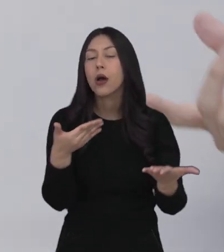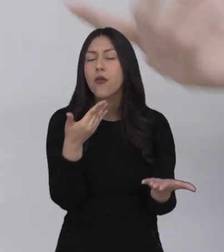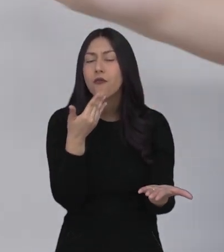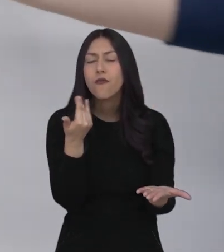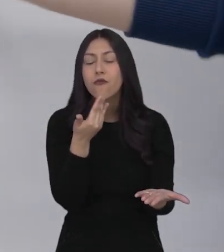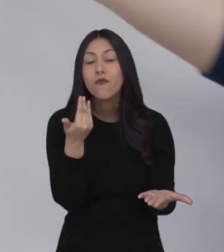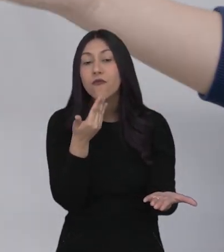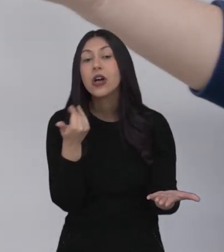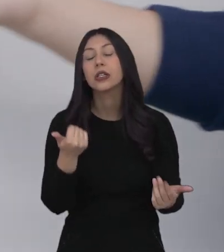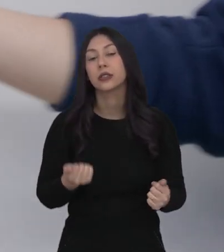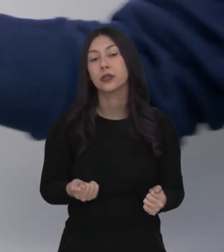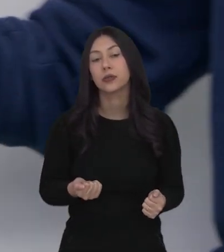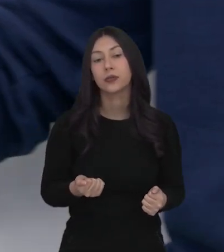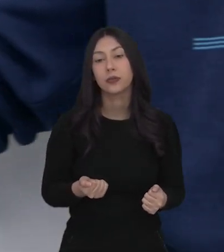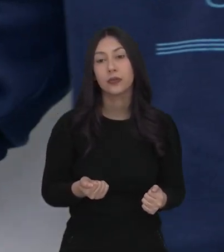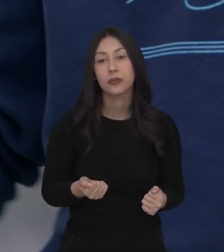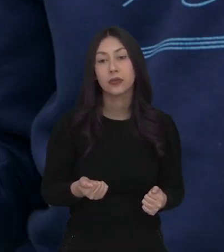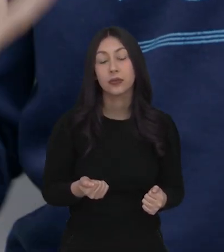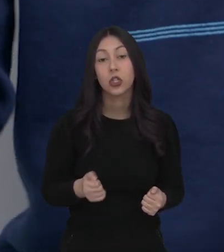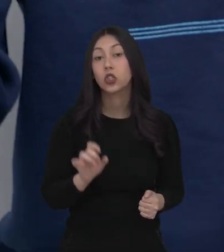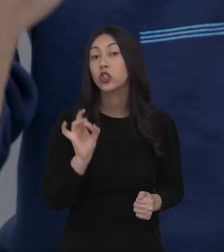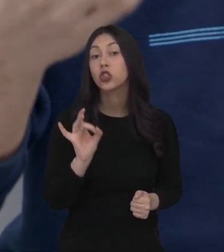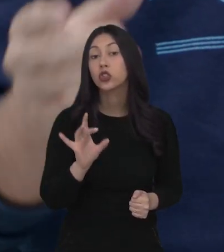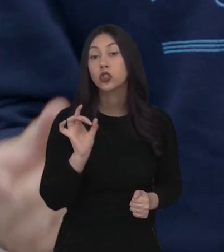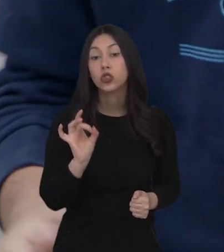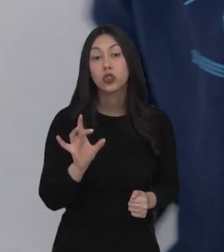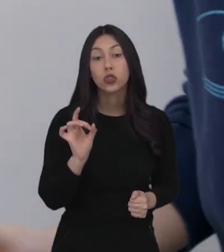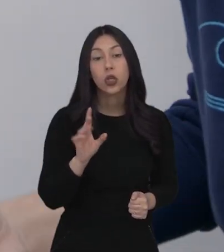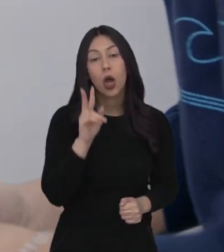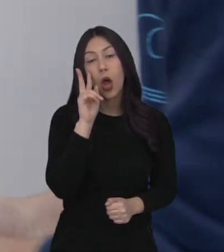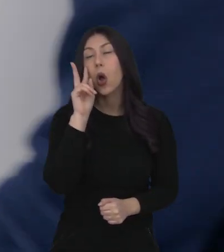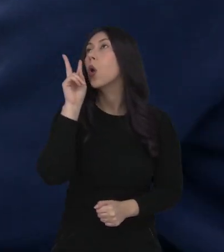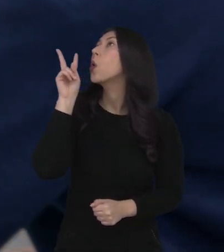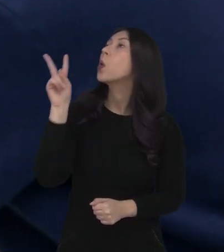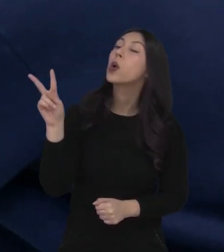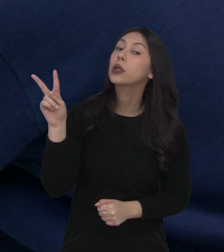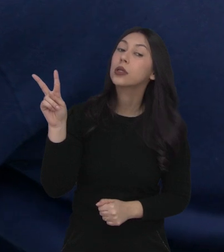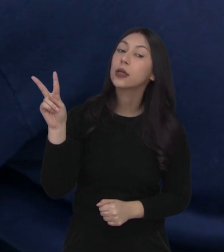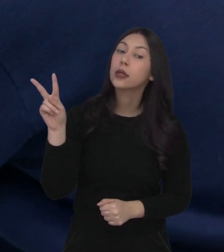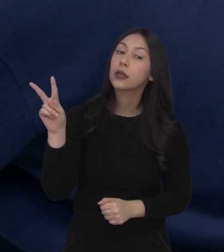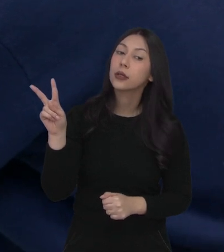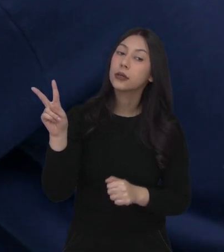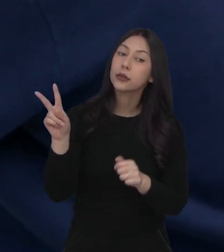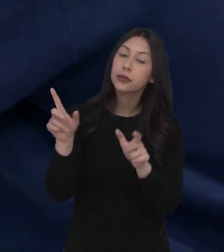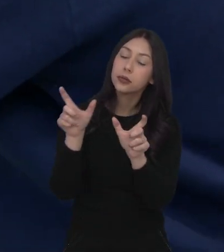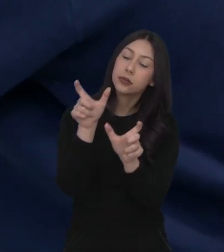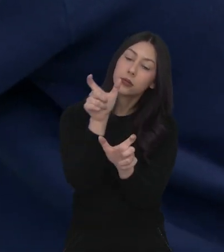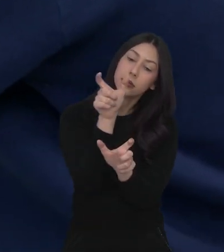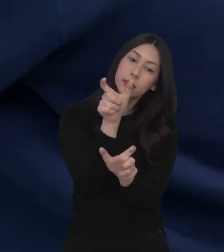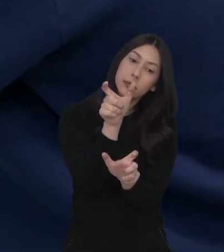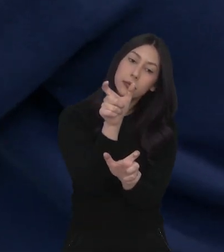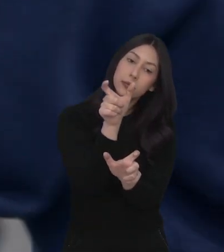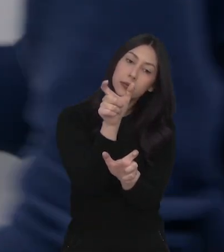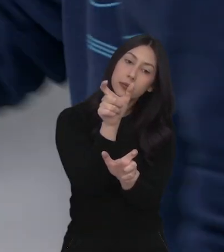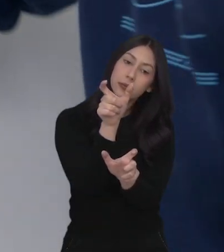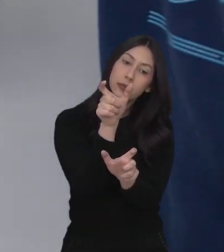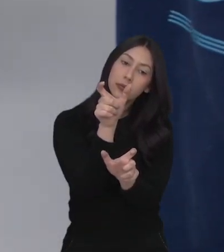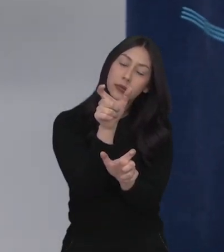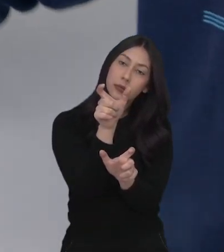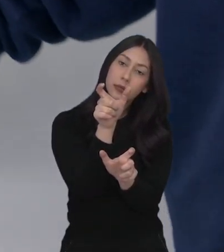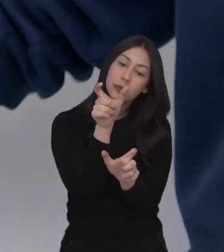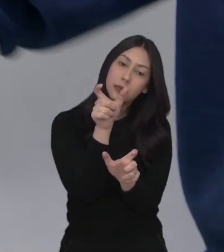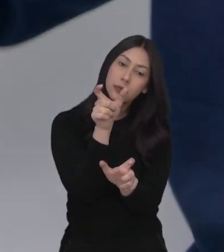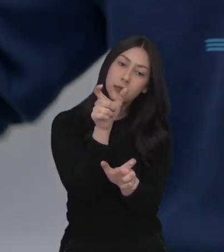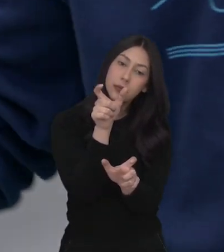mais simples, quando a gente fala de multiplicação e divisão. É só a gente pegar e olhar a nossa parte aqui, nossa